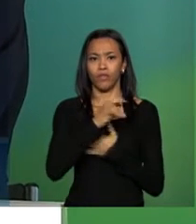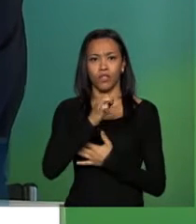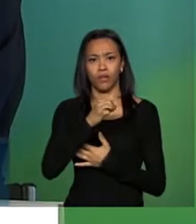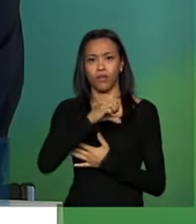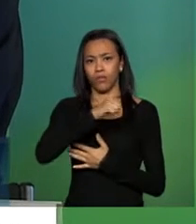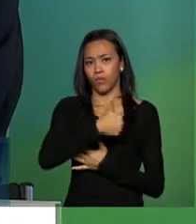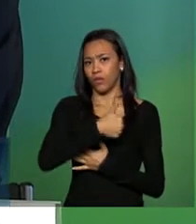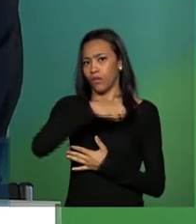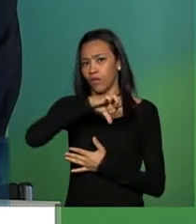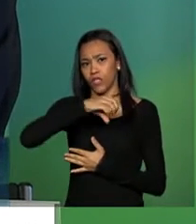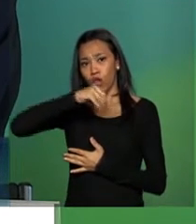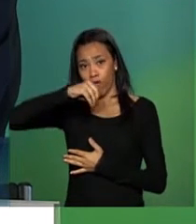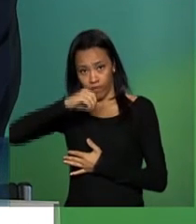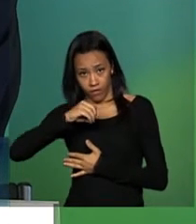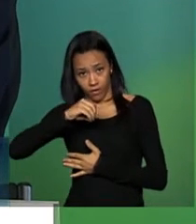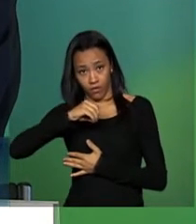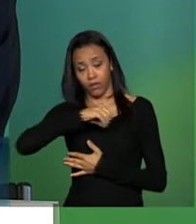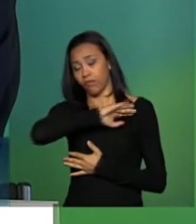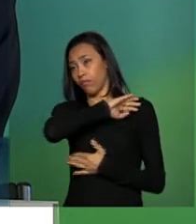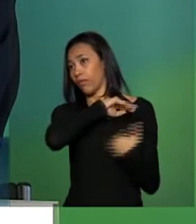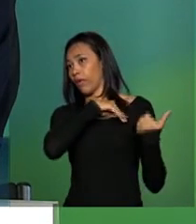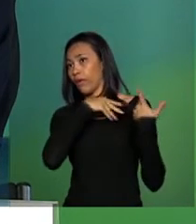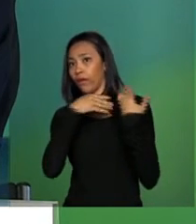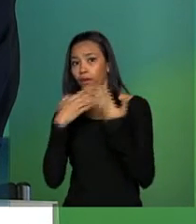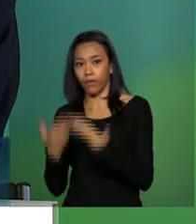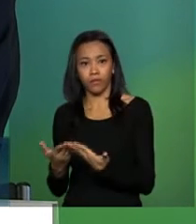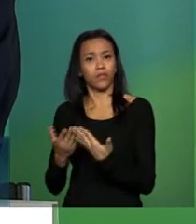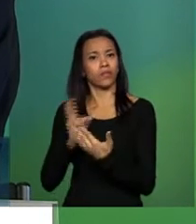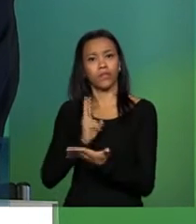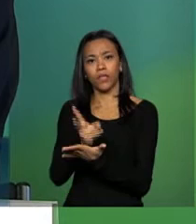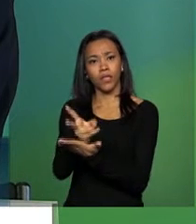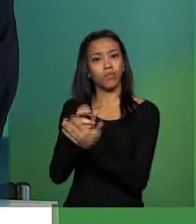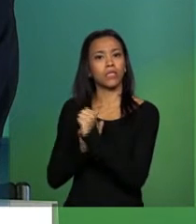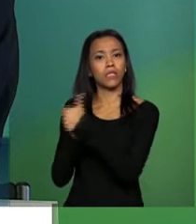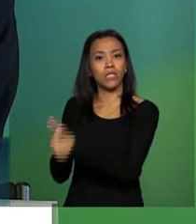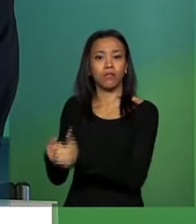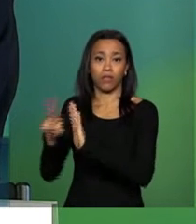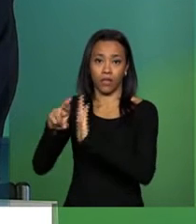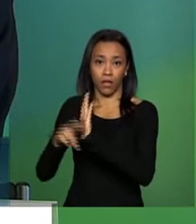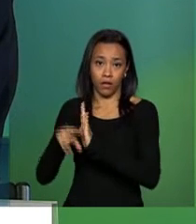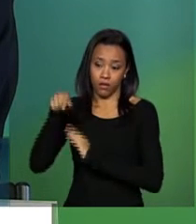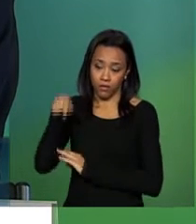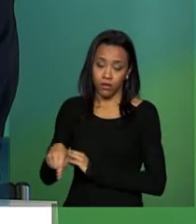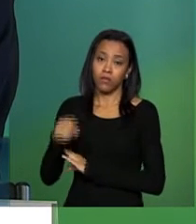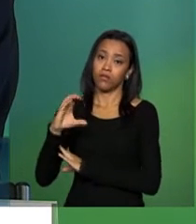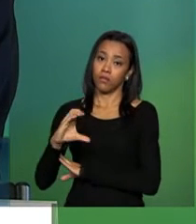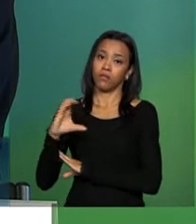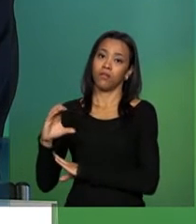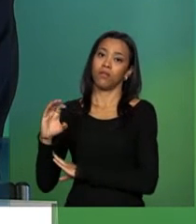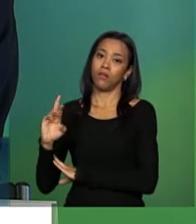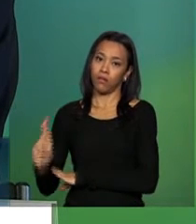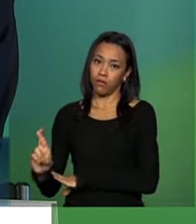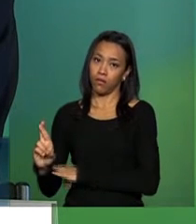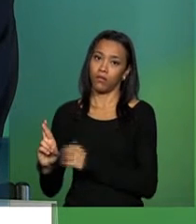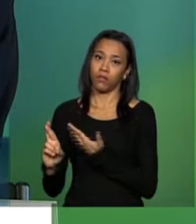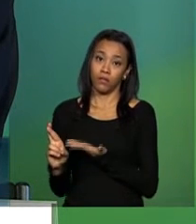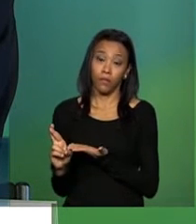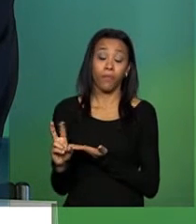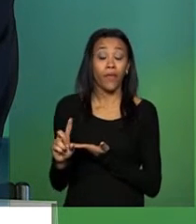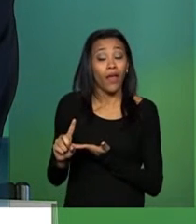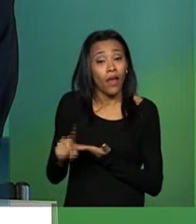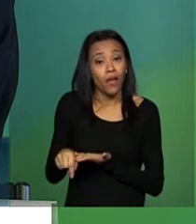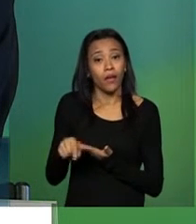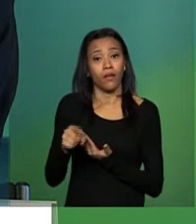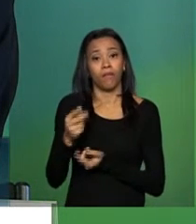absoluto cumprimento das obrigações no âmbito do CCR. Portanto, é algo